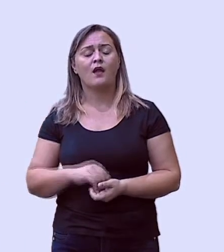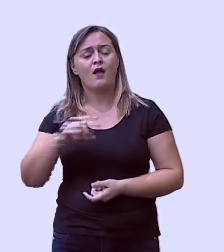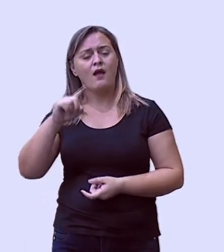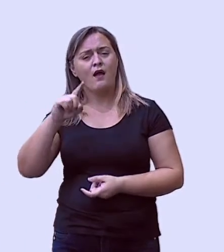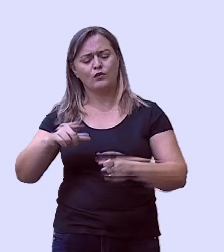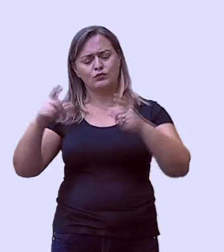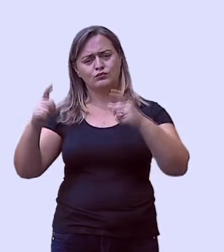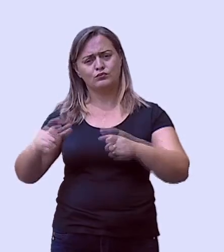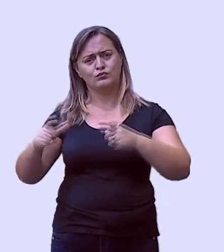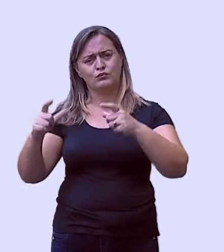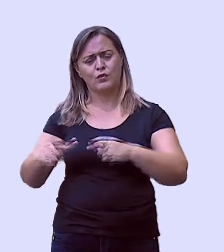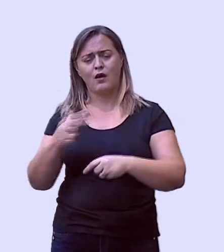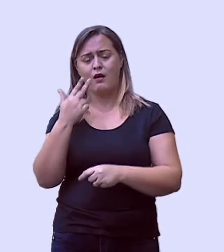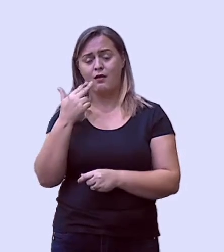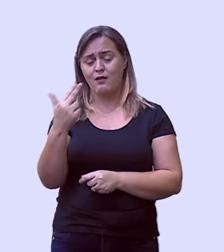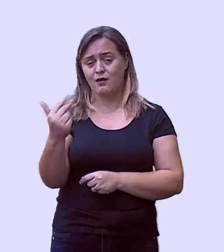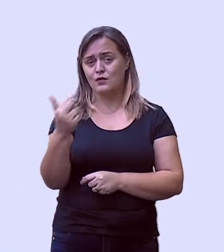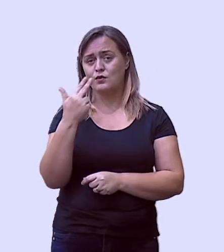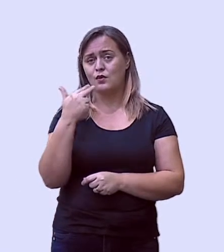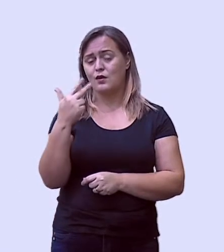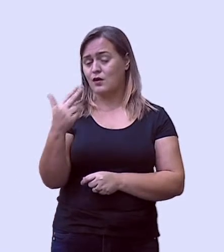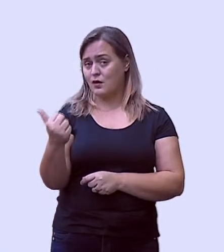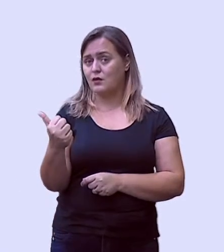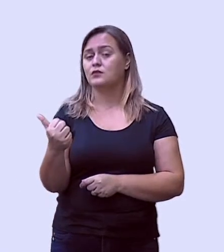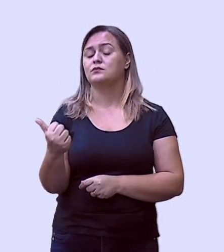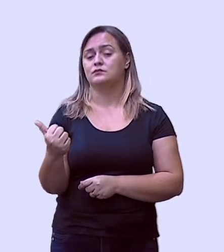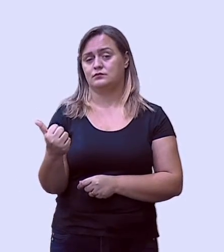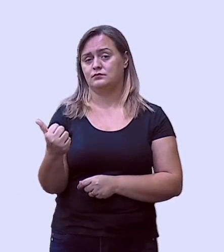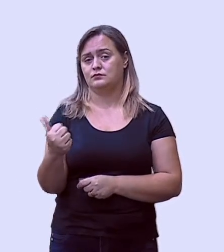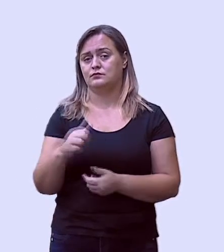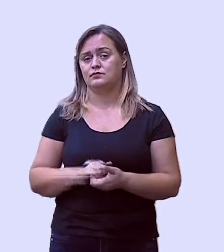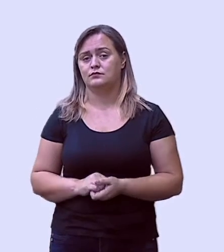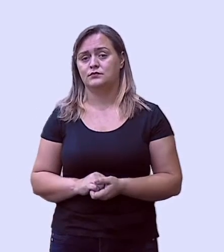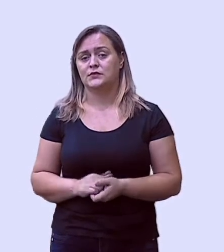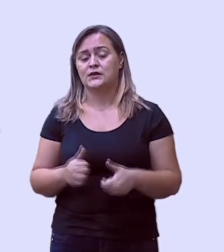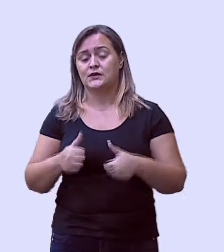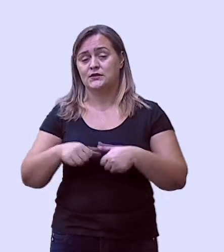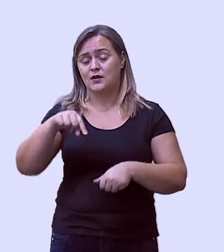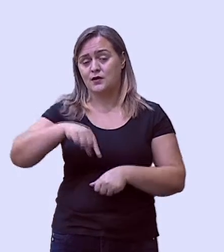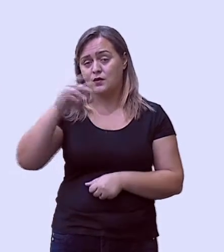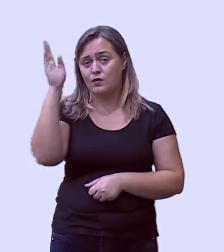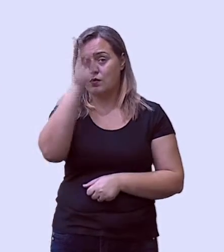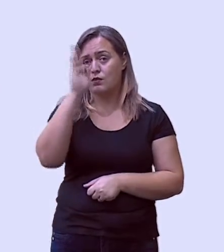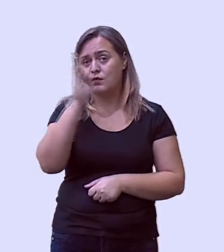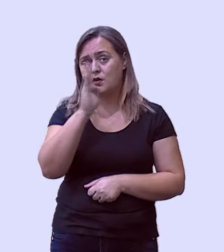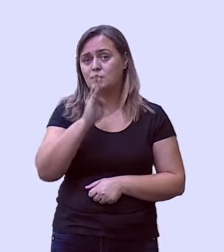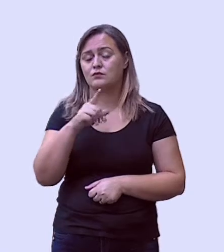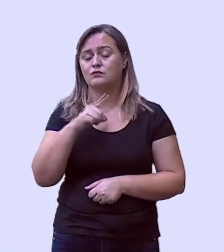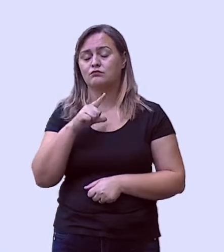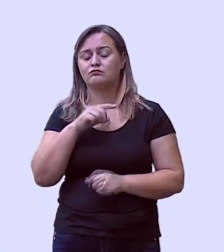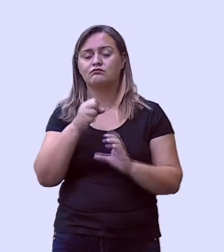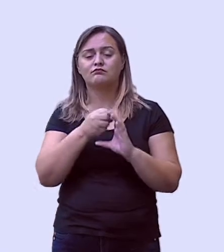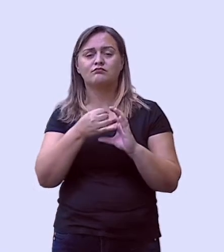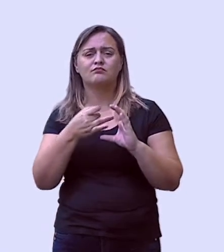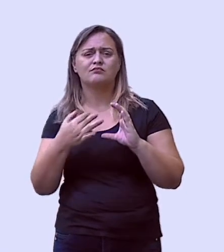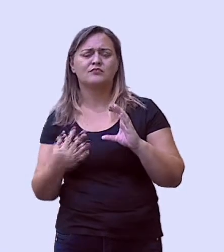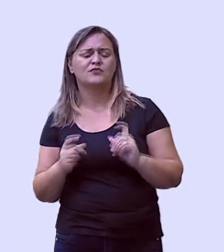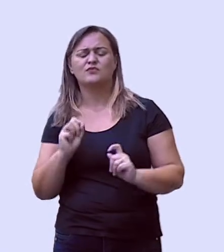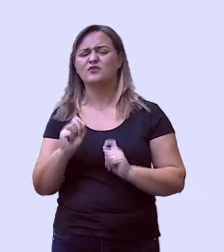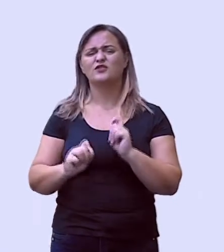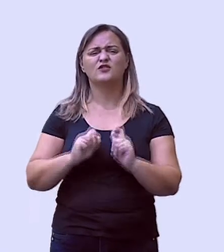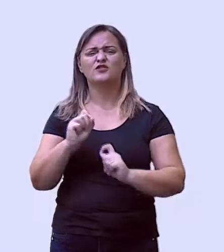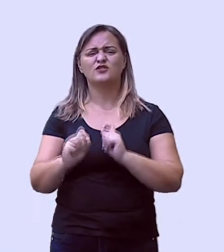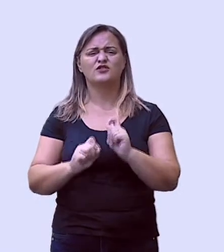natural restrita, a única estado brasileiro que tem característica de